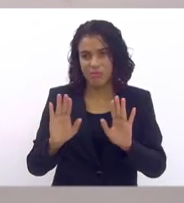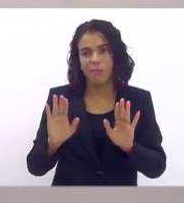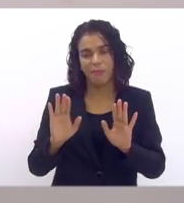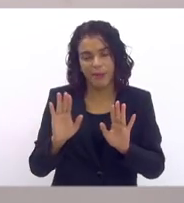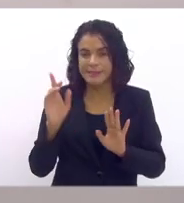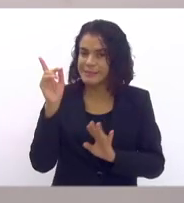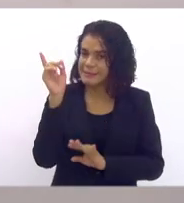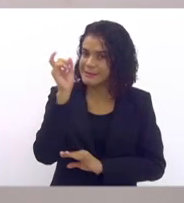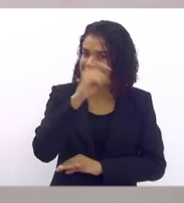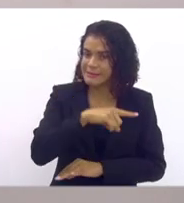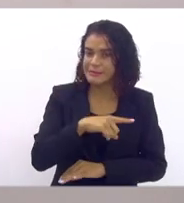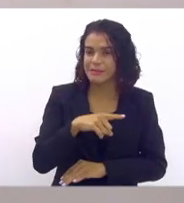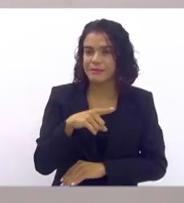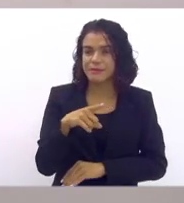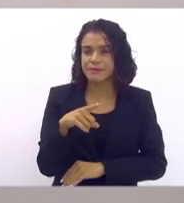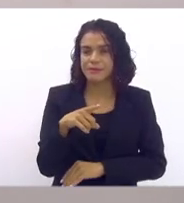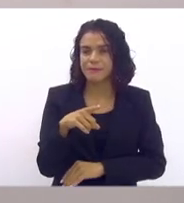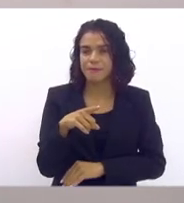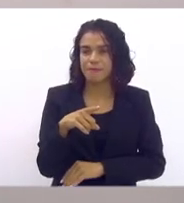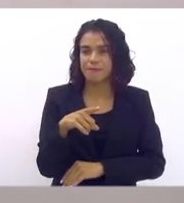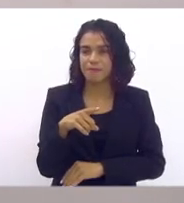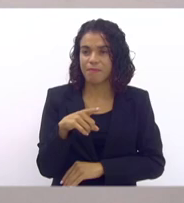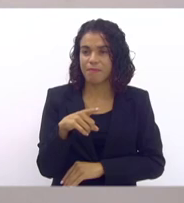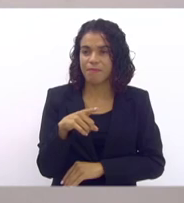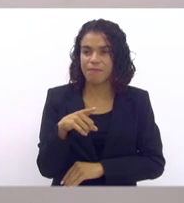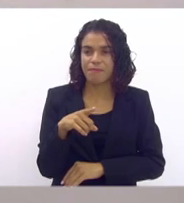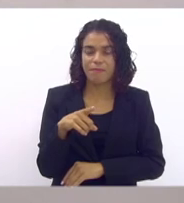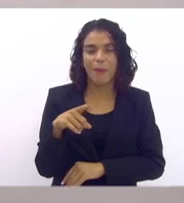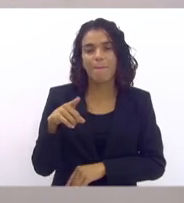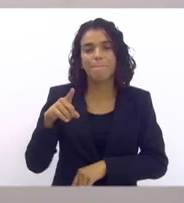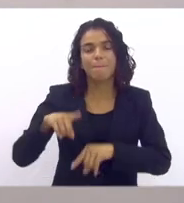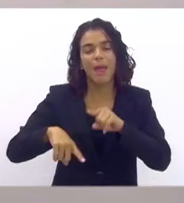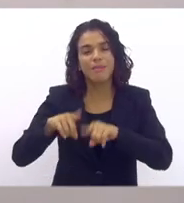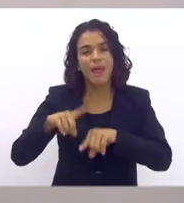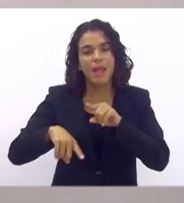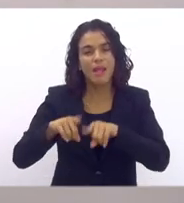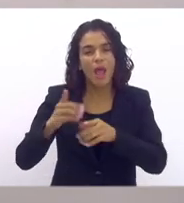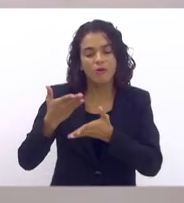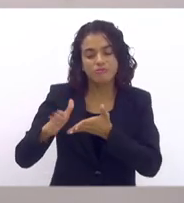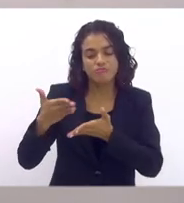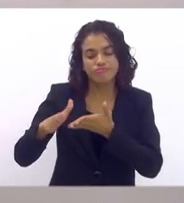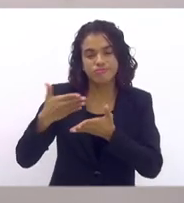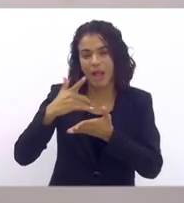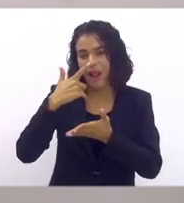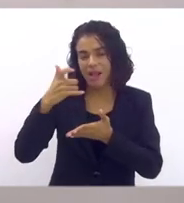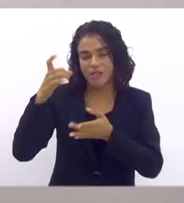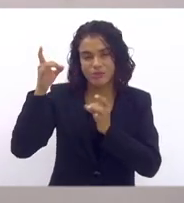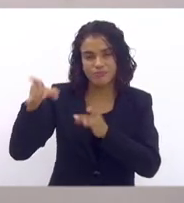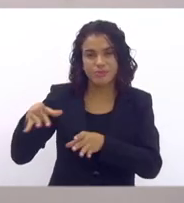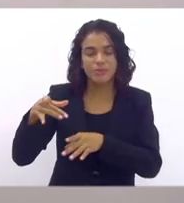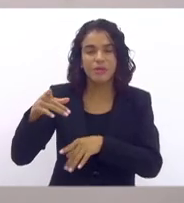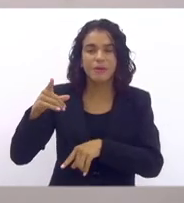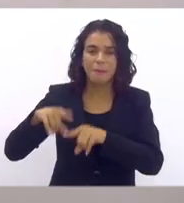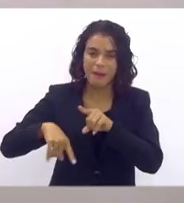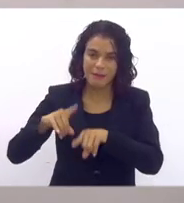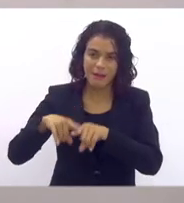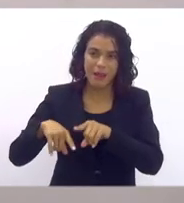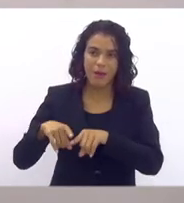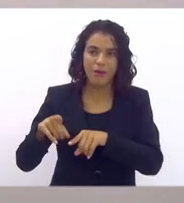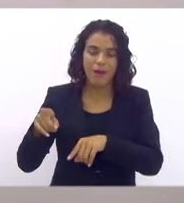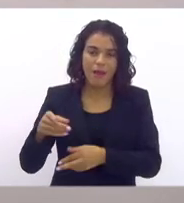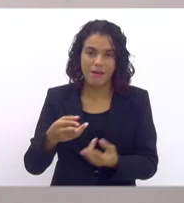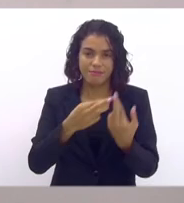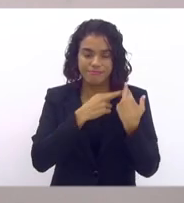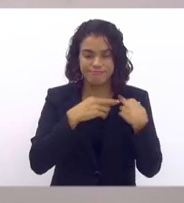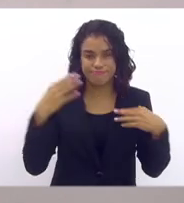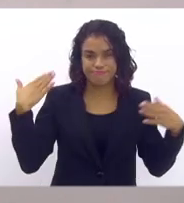de barrao você colocar como resíduo sólido comum uma embarcação Marinha né